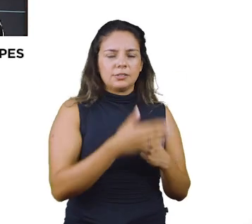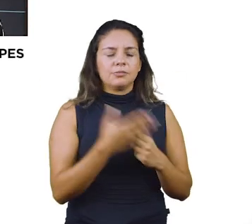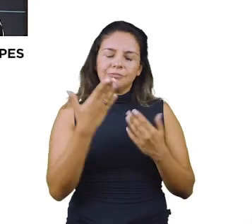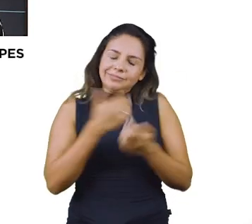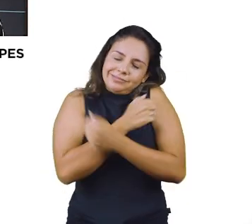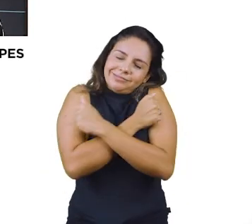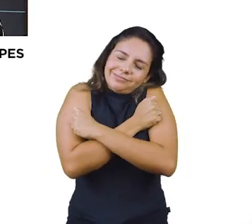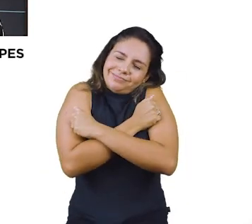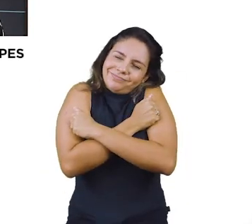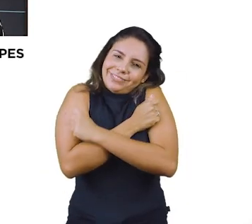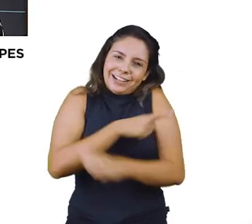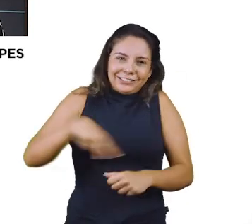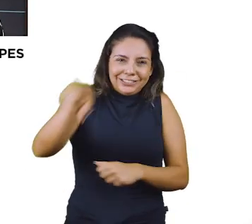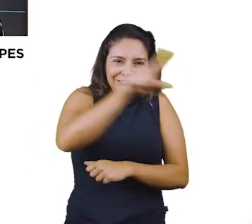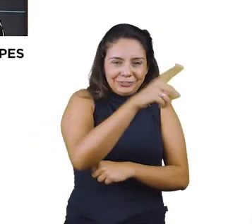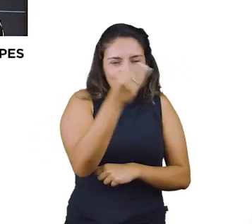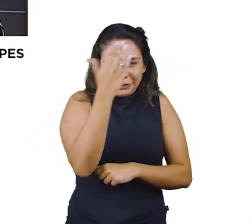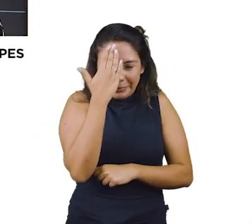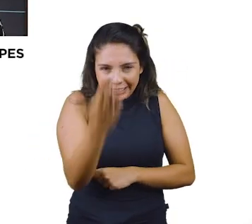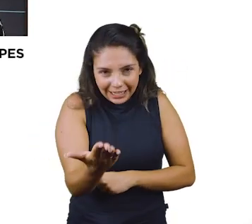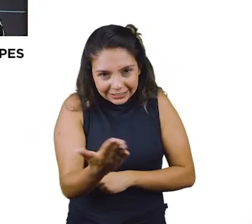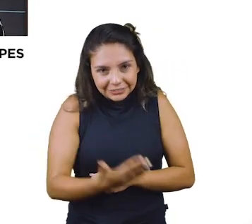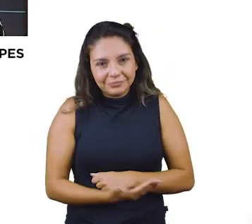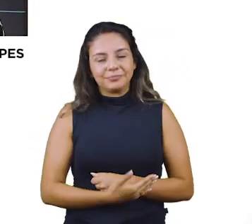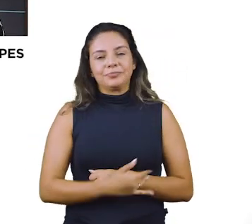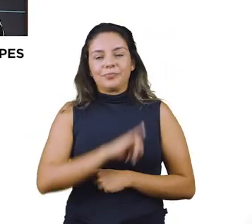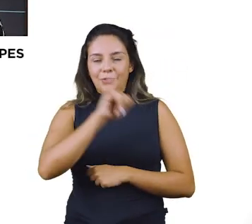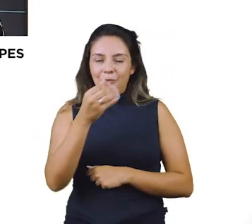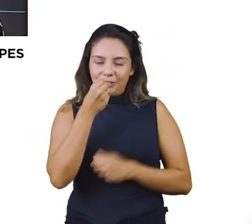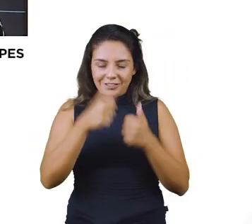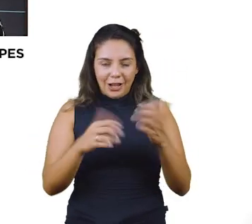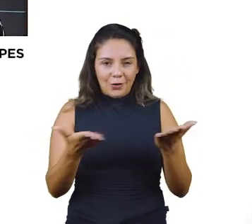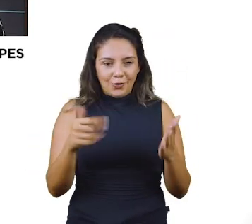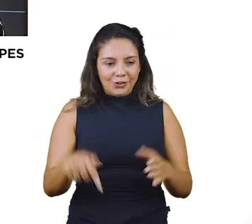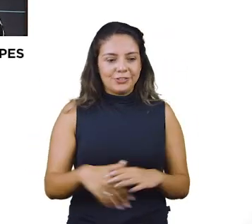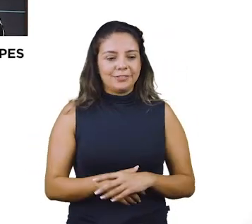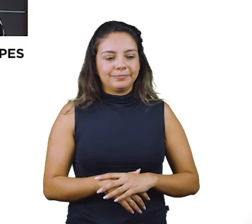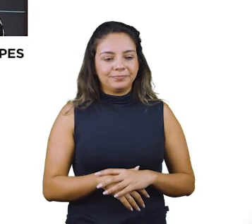grande abraço para todos, muito obrigado pela oportunidade de estar com vocês hoje aqui.